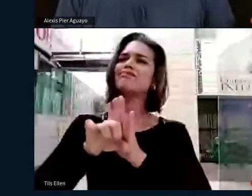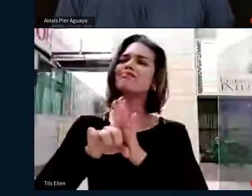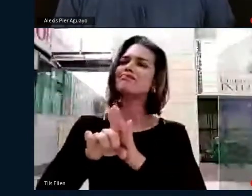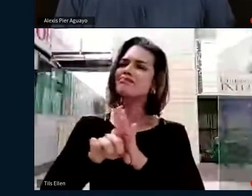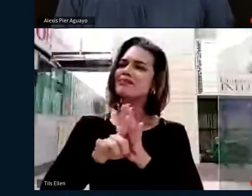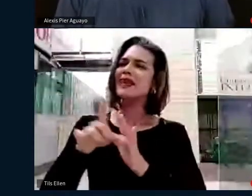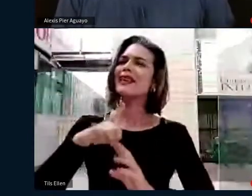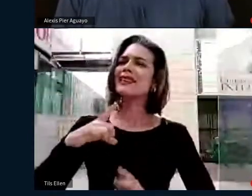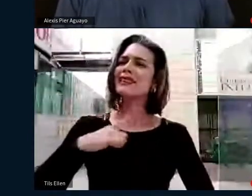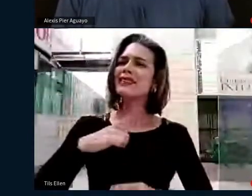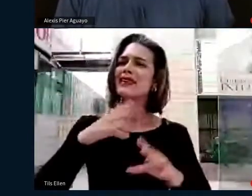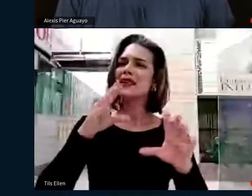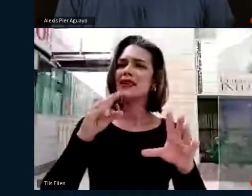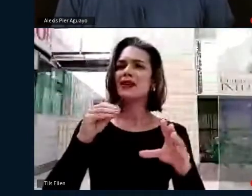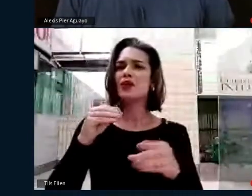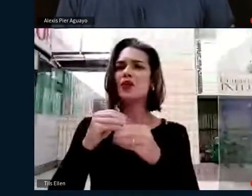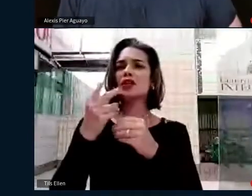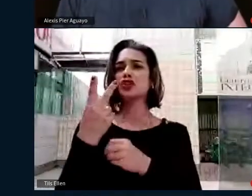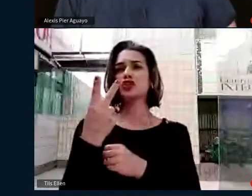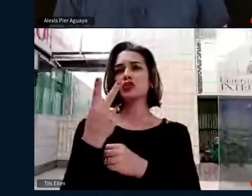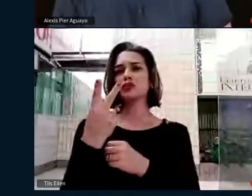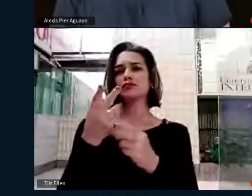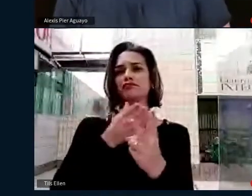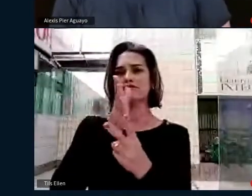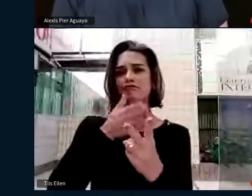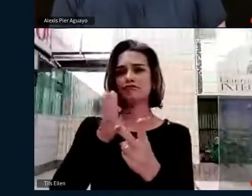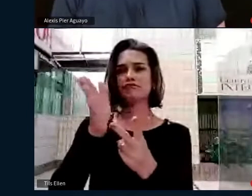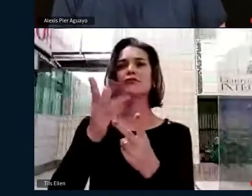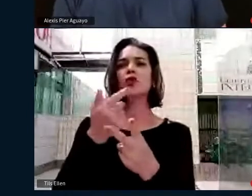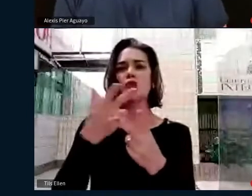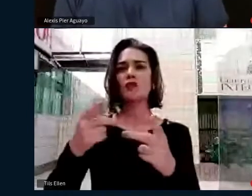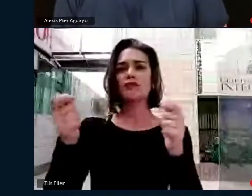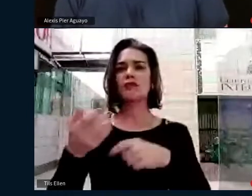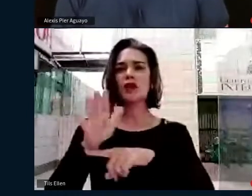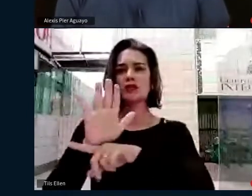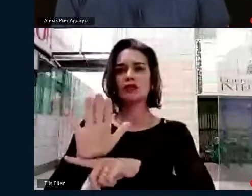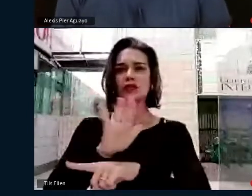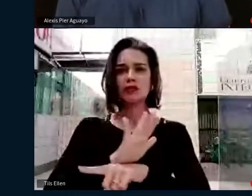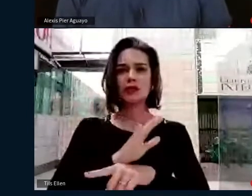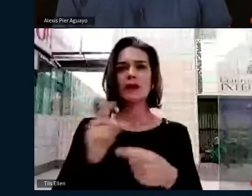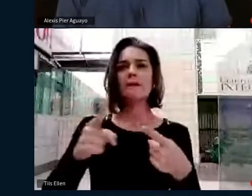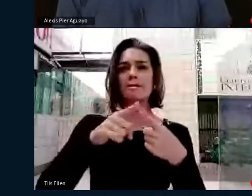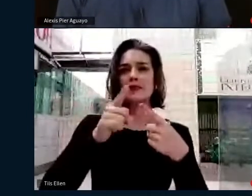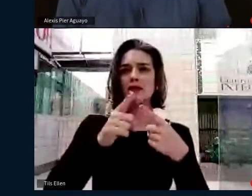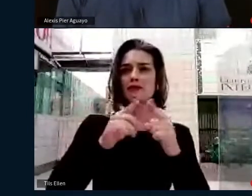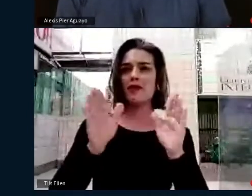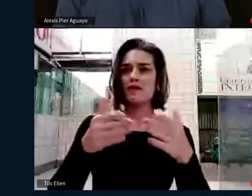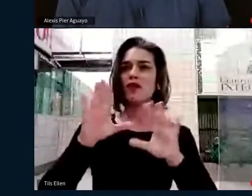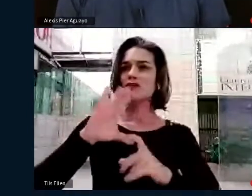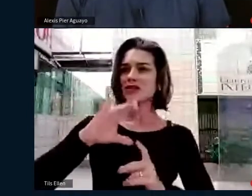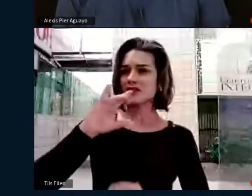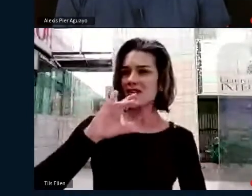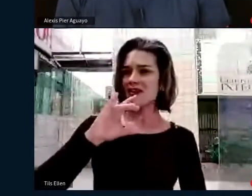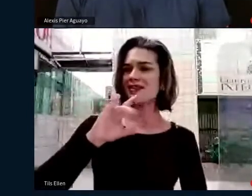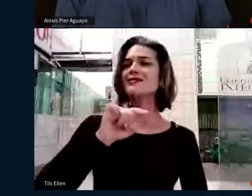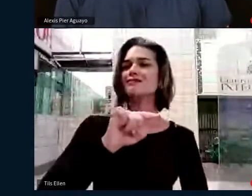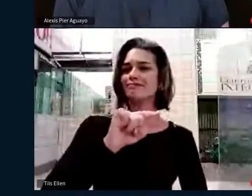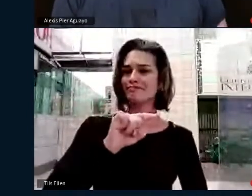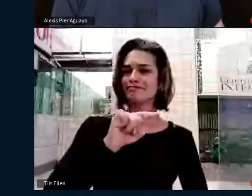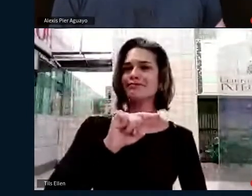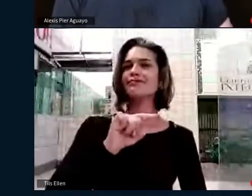possui um ganho bilateral, né, na minha leitura. Acho que, primeiro, do ponto de vista científico, traz um ganho